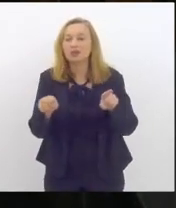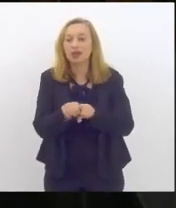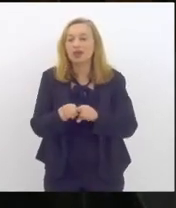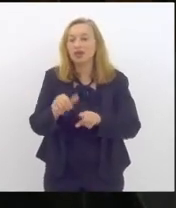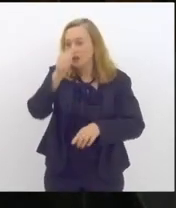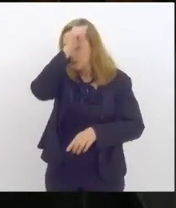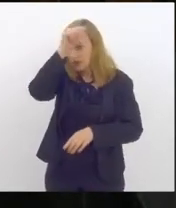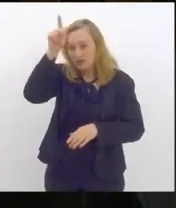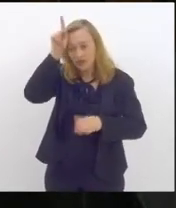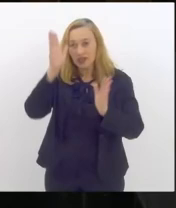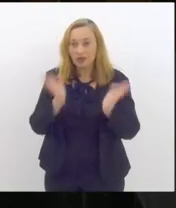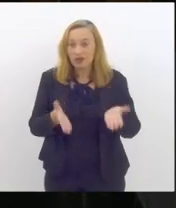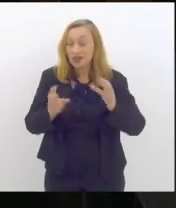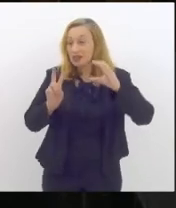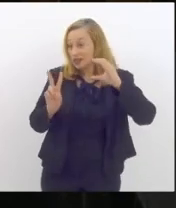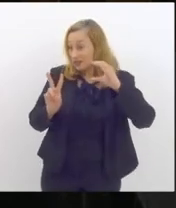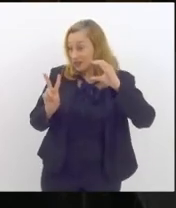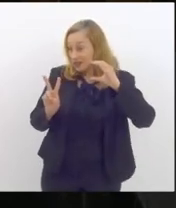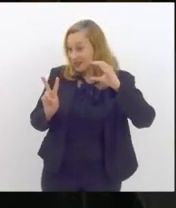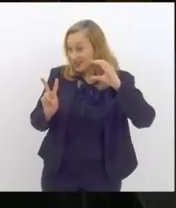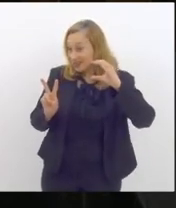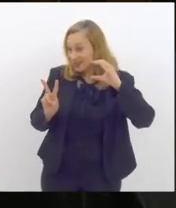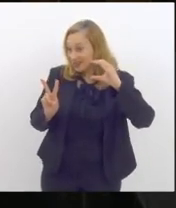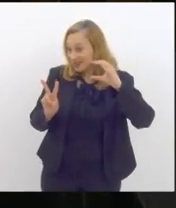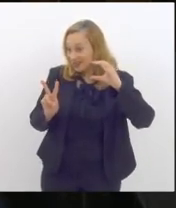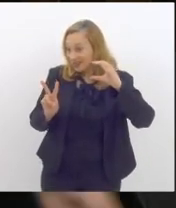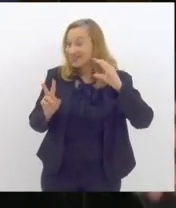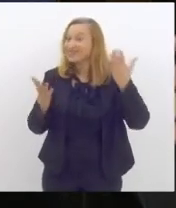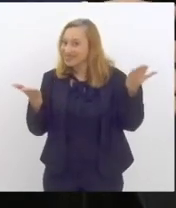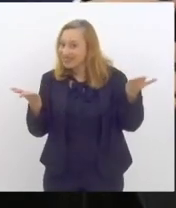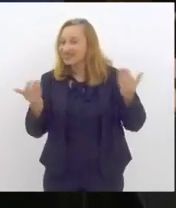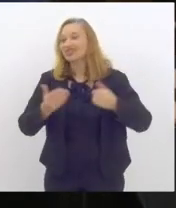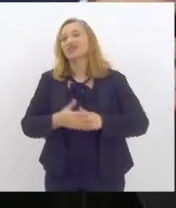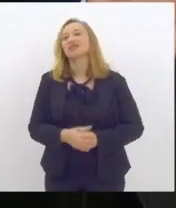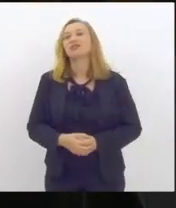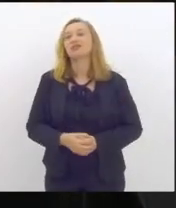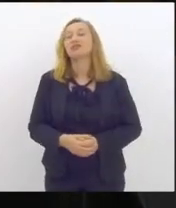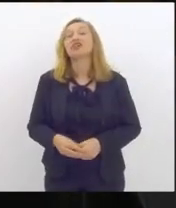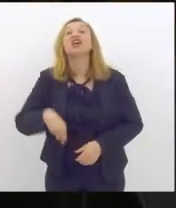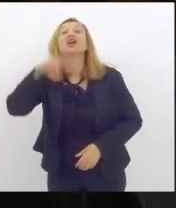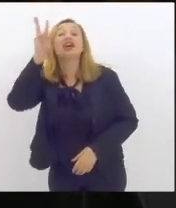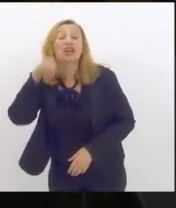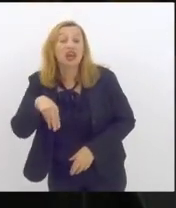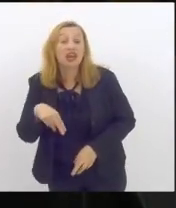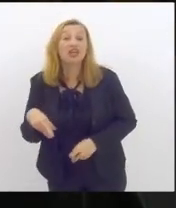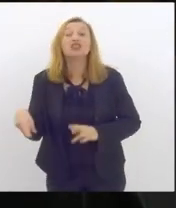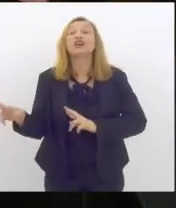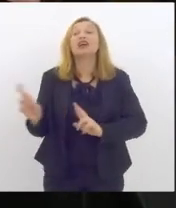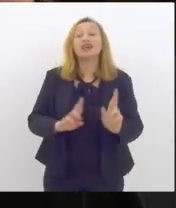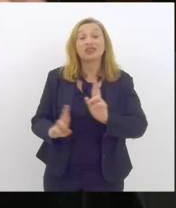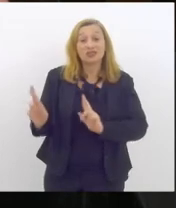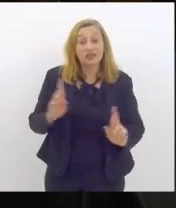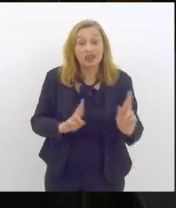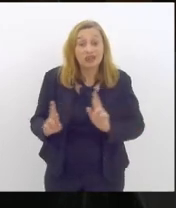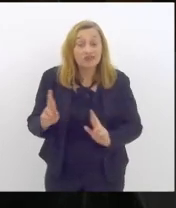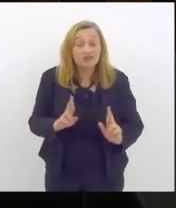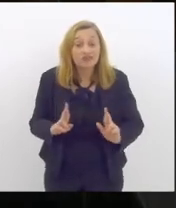Maricá daqui ó você vê está aqui ou seja quem está relacionado